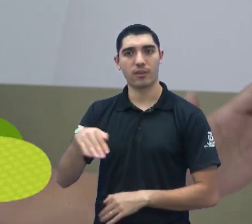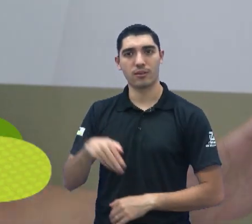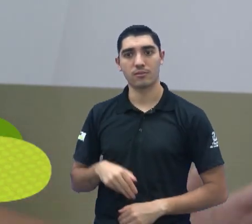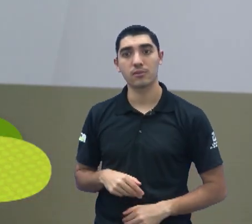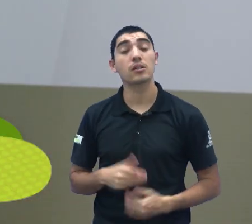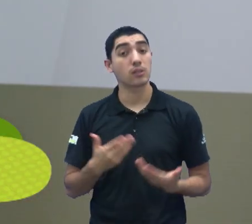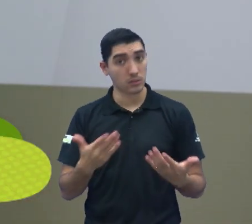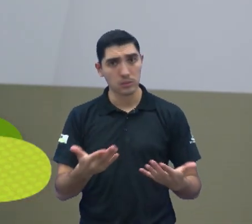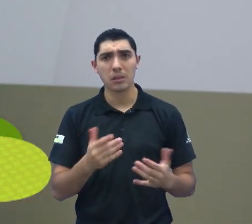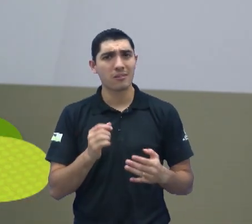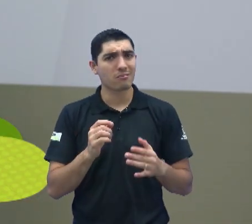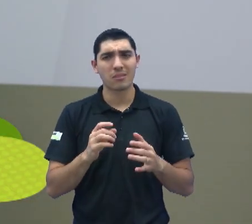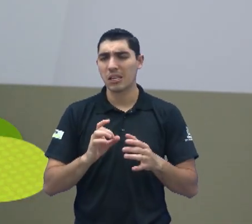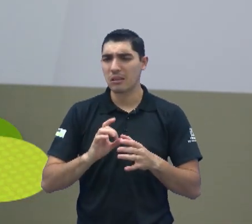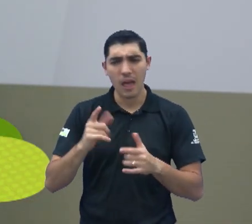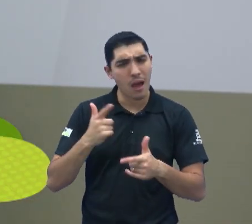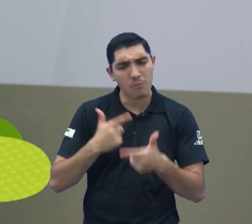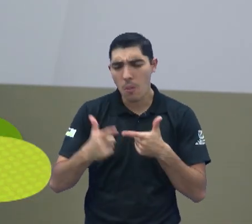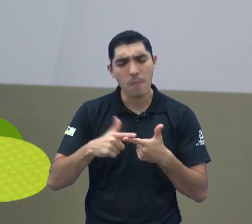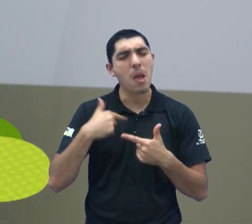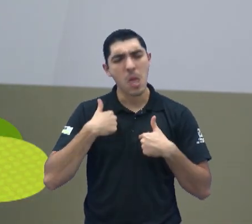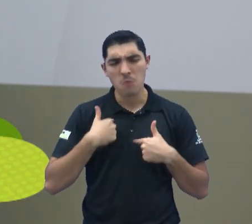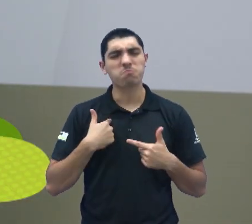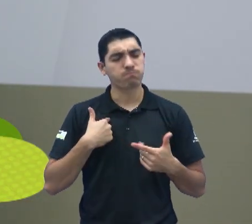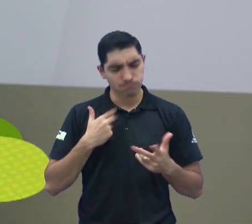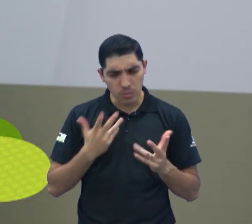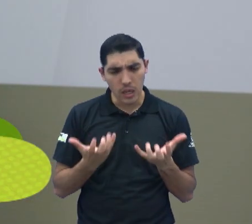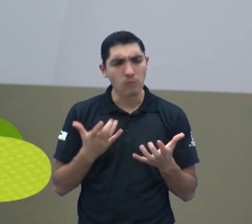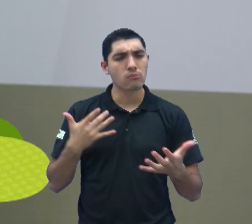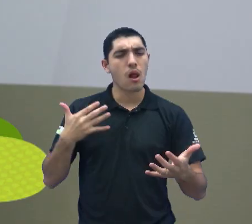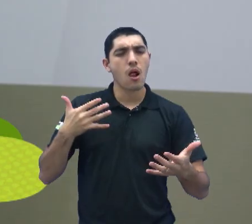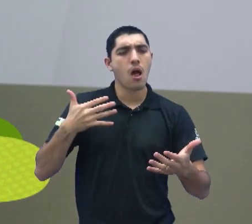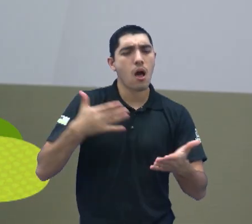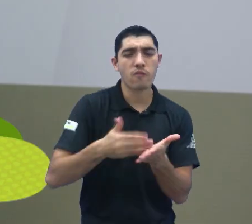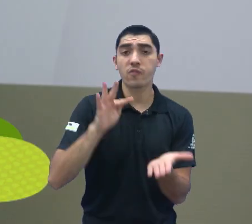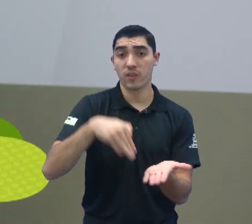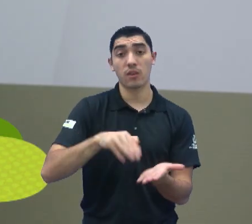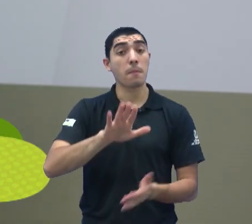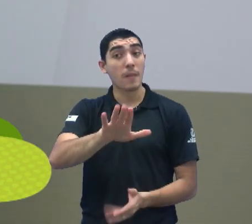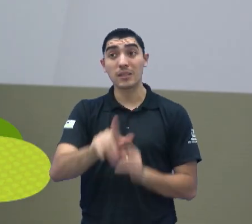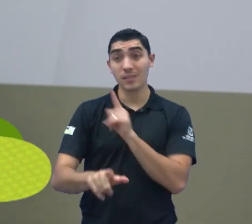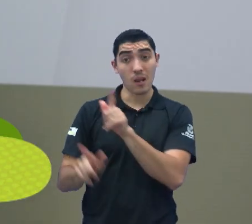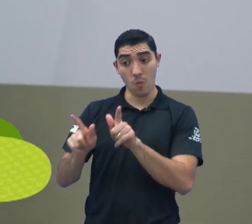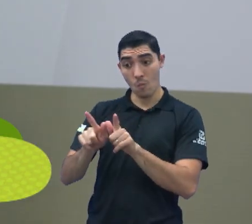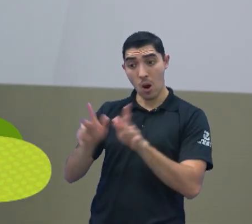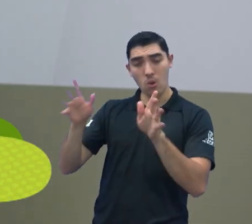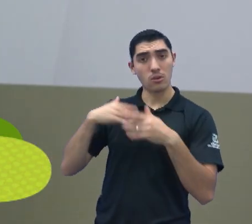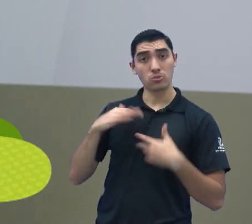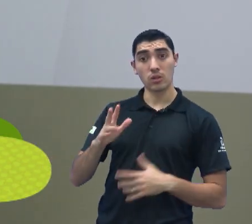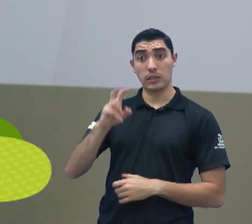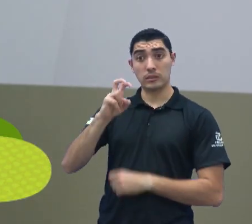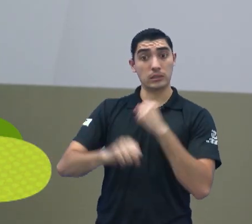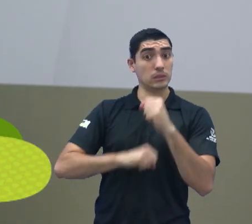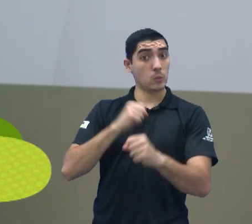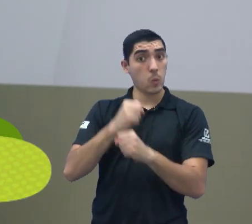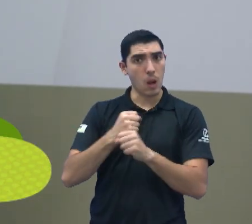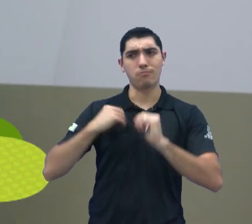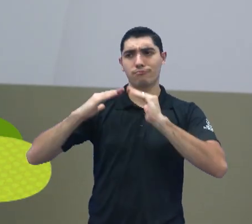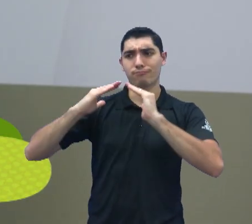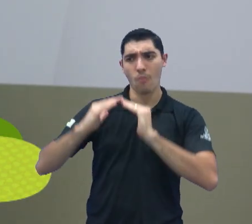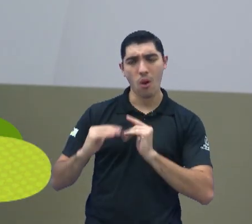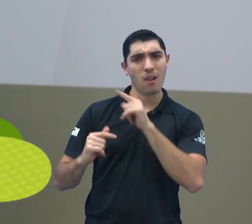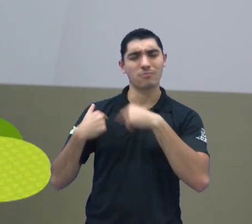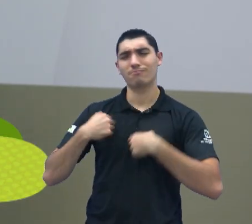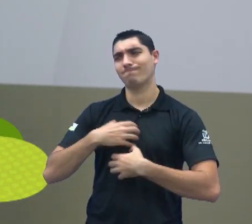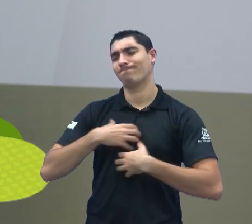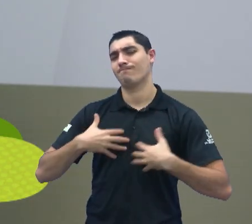uma lástima, mas eu gostaria de terminar. E não era o caso. Guarulhos era a minha casa ali por 5 temporadas. Eu fui muito feliz lá, aprendi